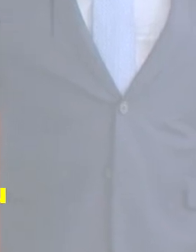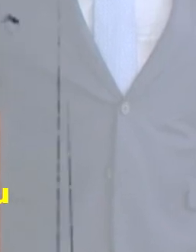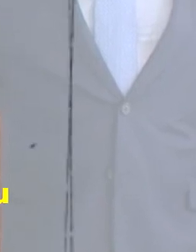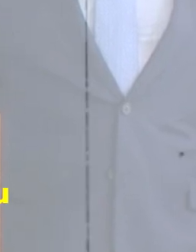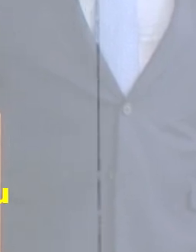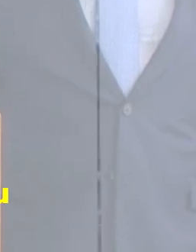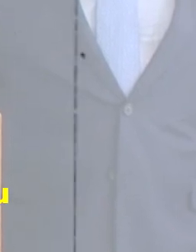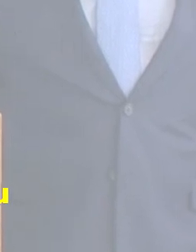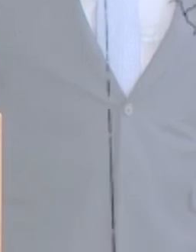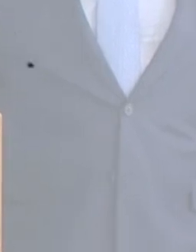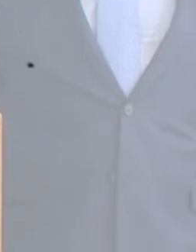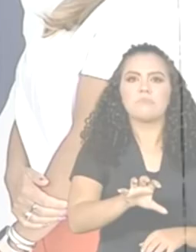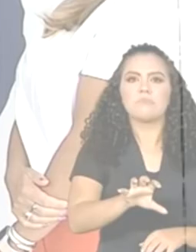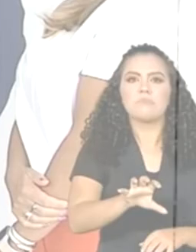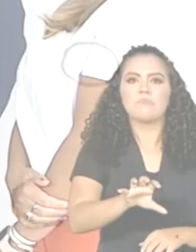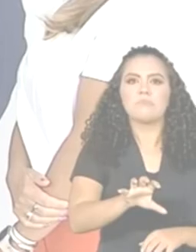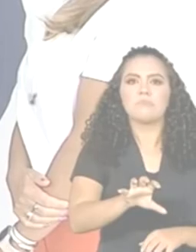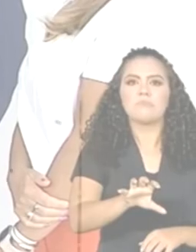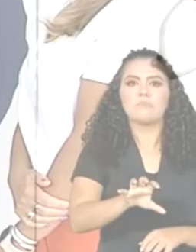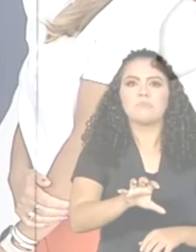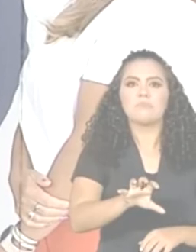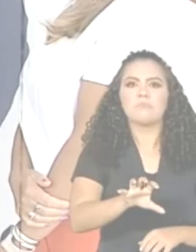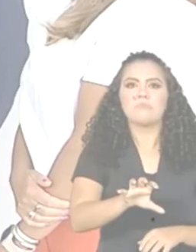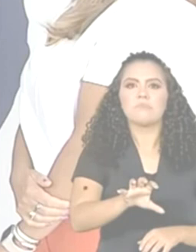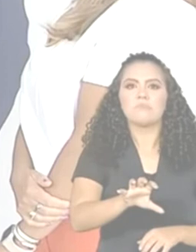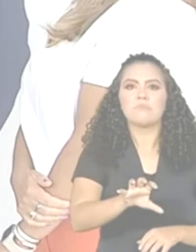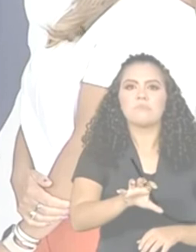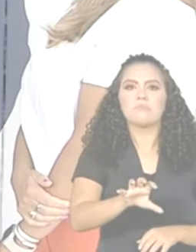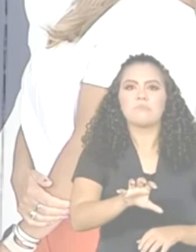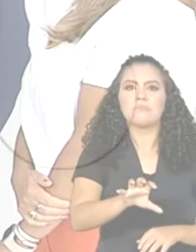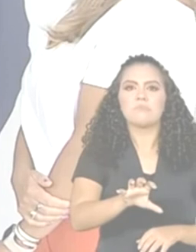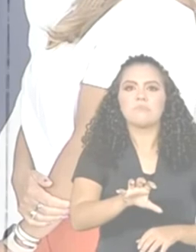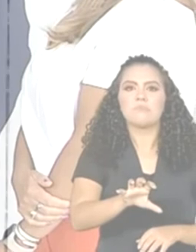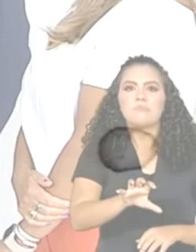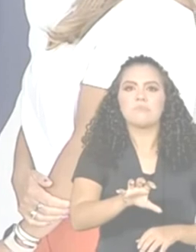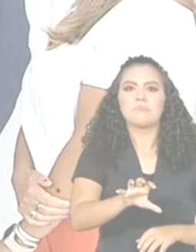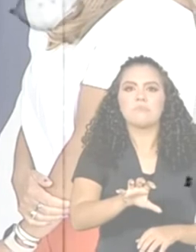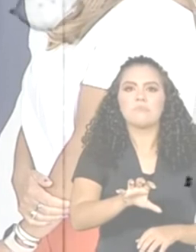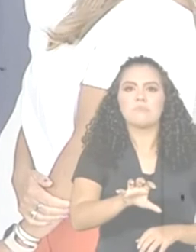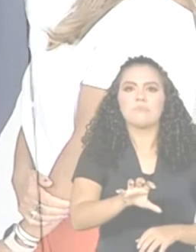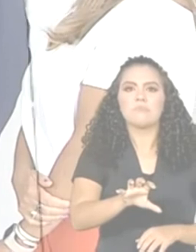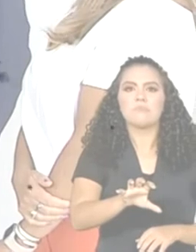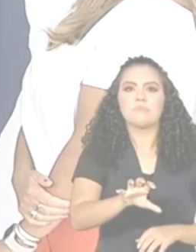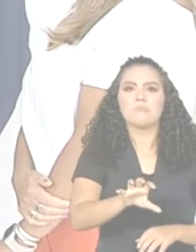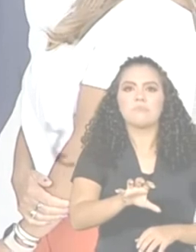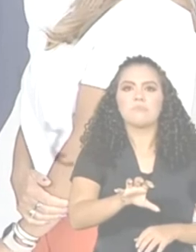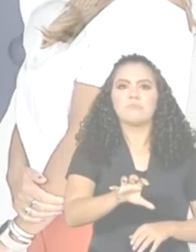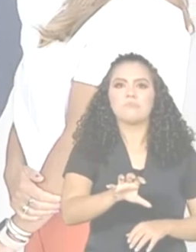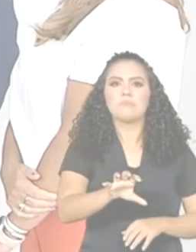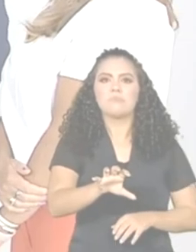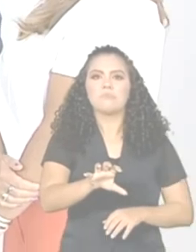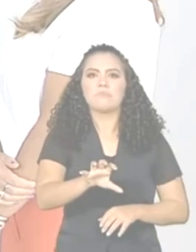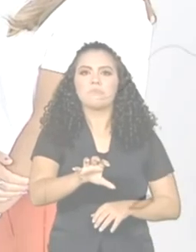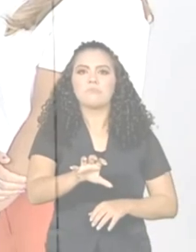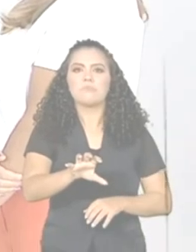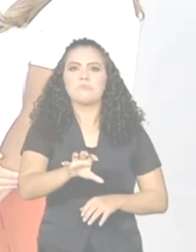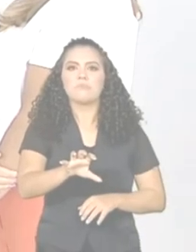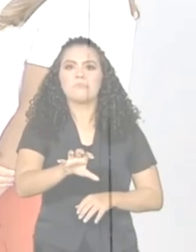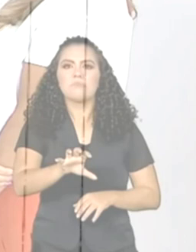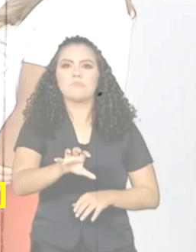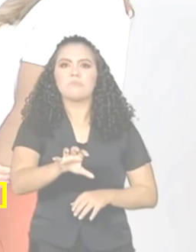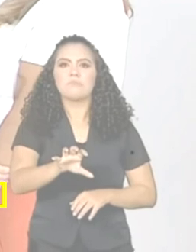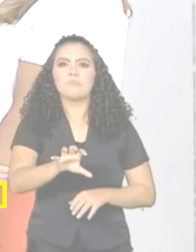sou eu quem escalo. Se eu perder, me tirem. Se eu ganhar, eu continuo. Em 1º de